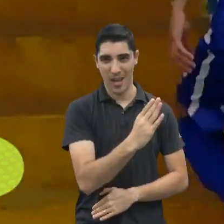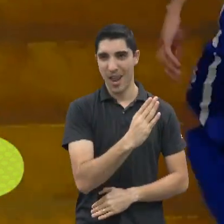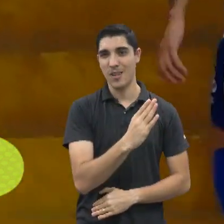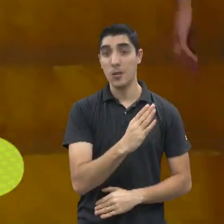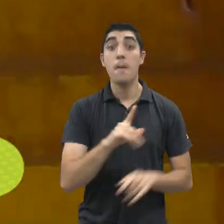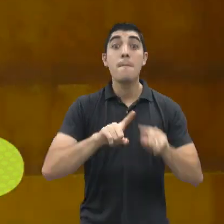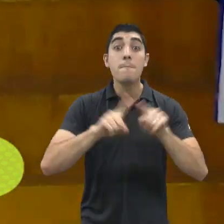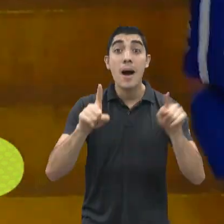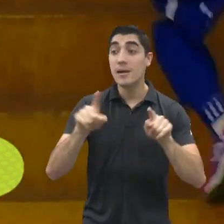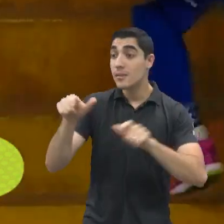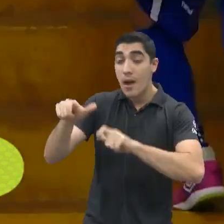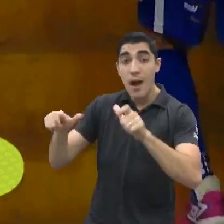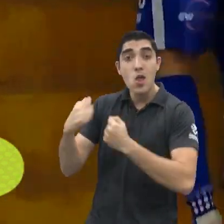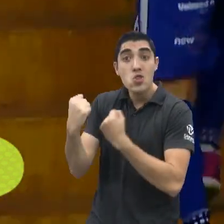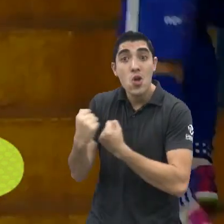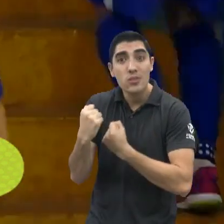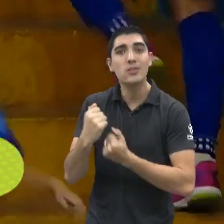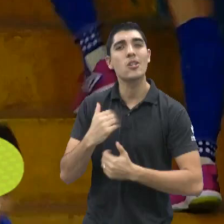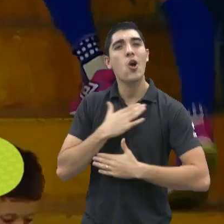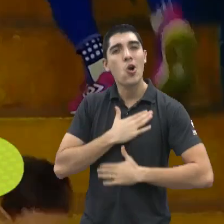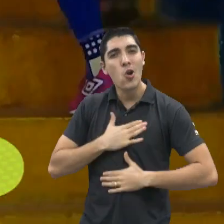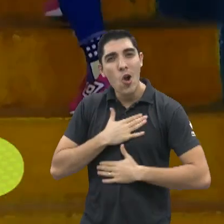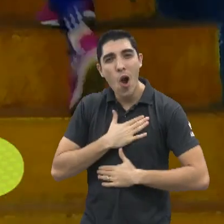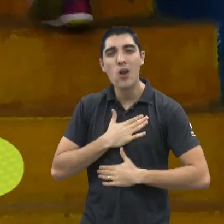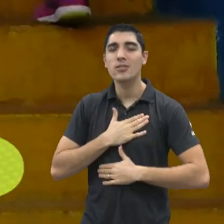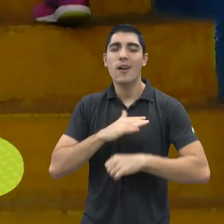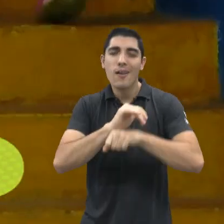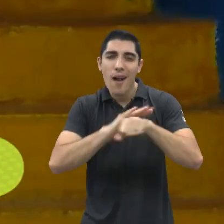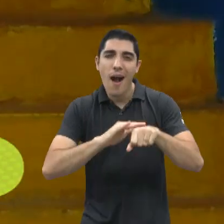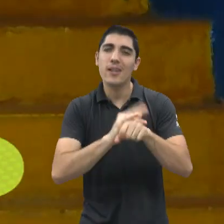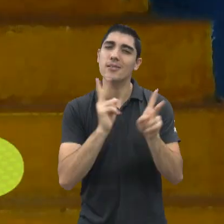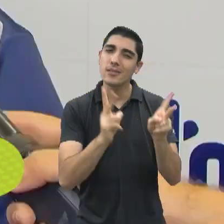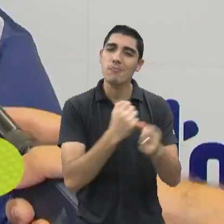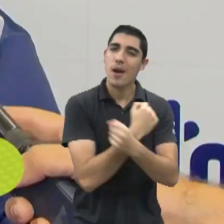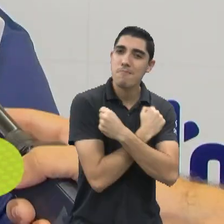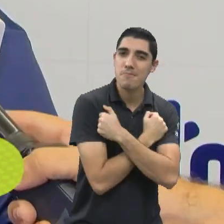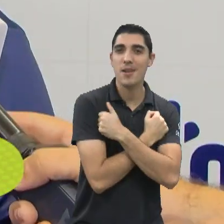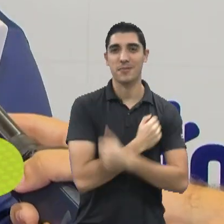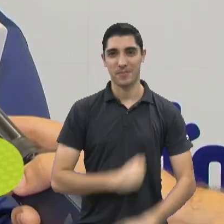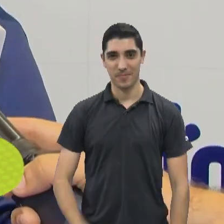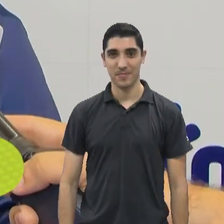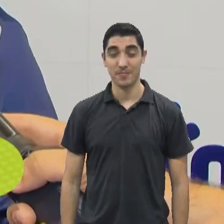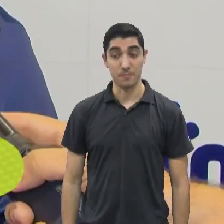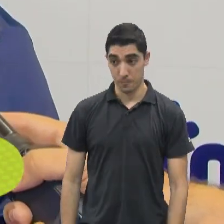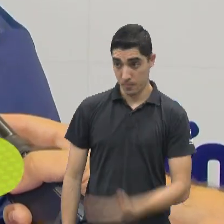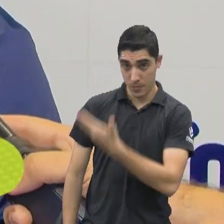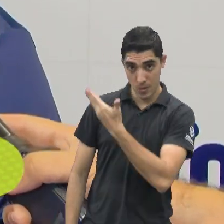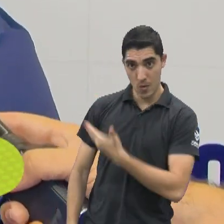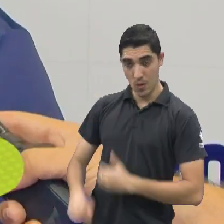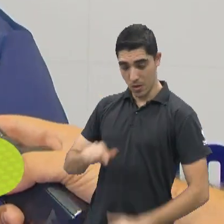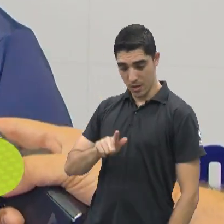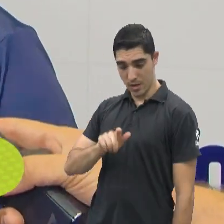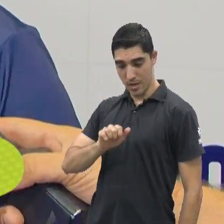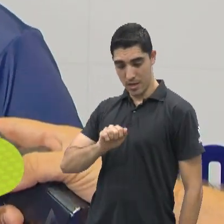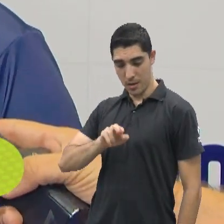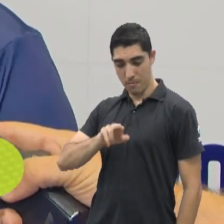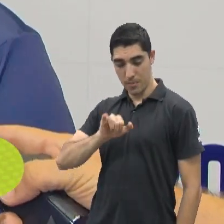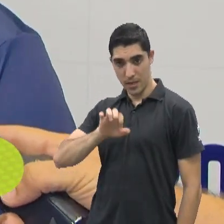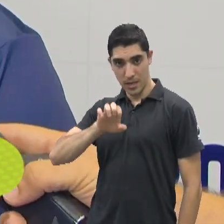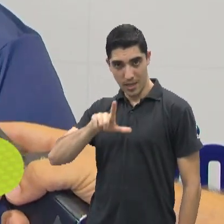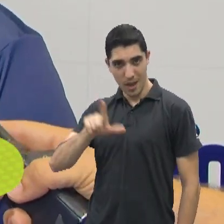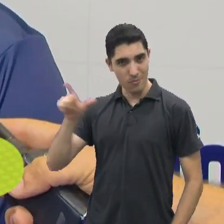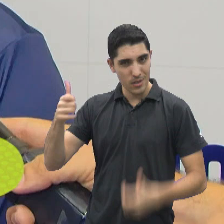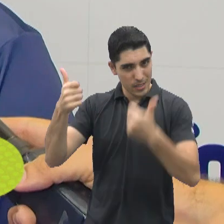no caminho ainda teve o carinho de alguns torcedores joseenses. Para Gabriel Oliveira, enfrentar o ex-companheiro